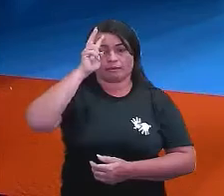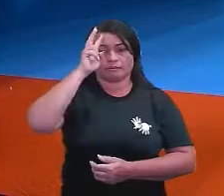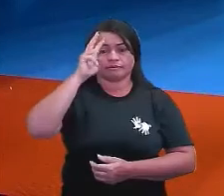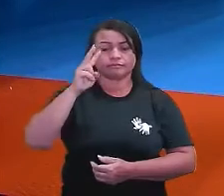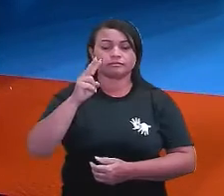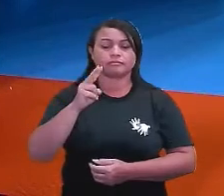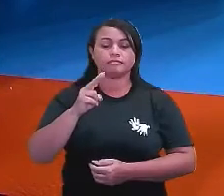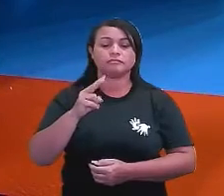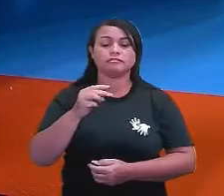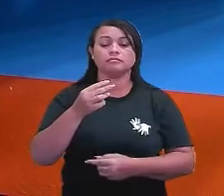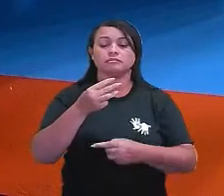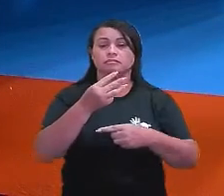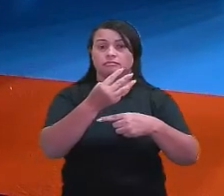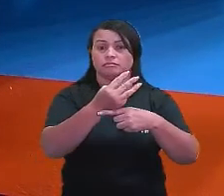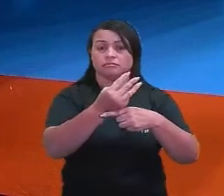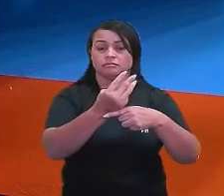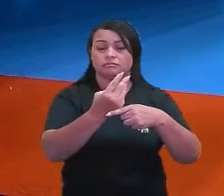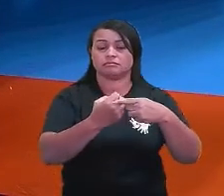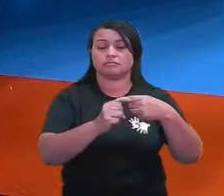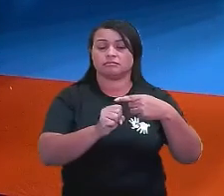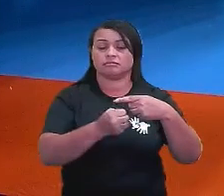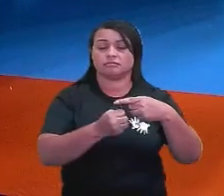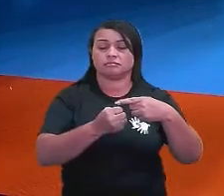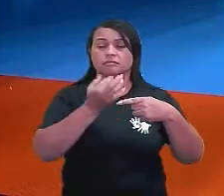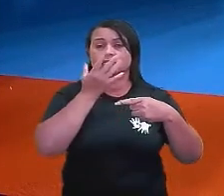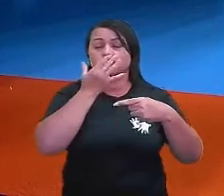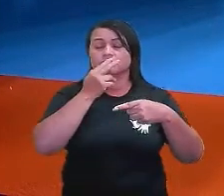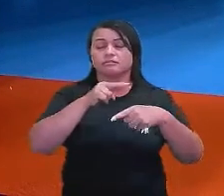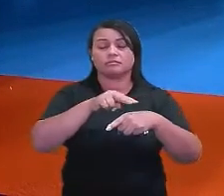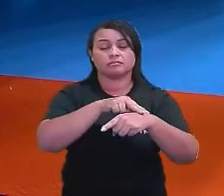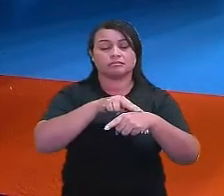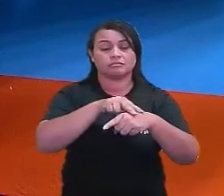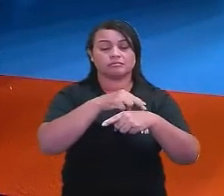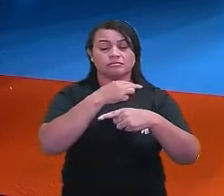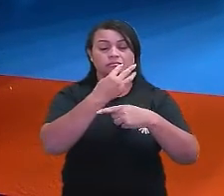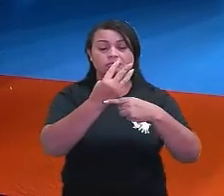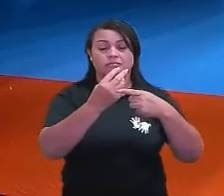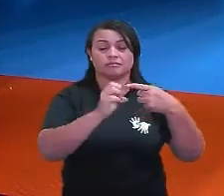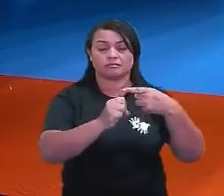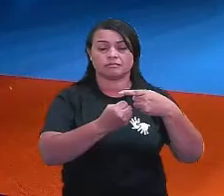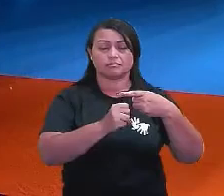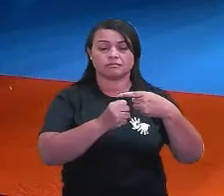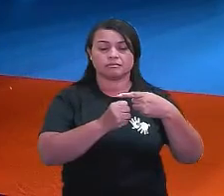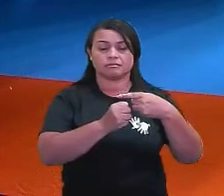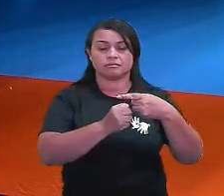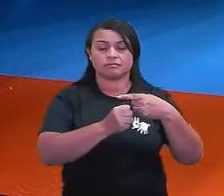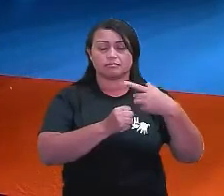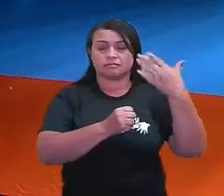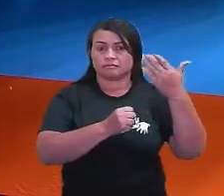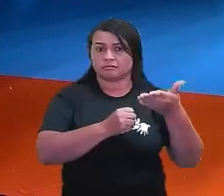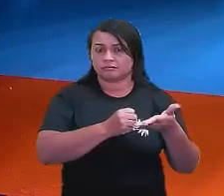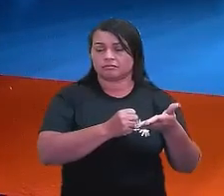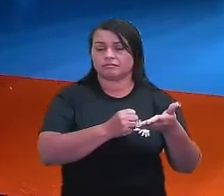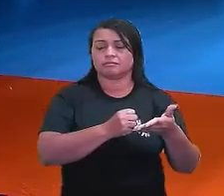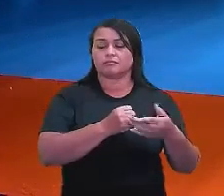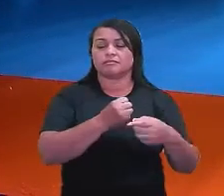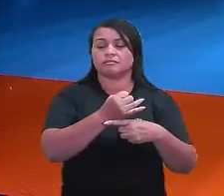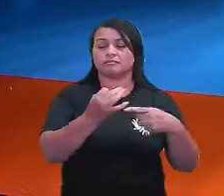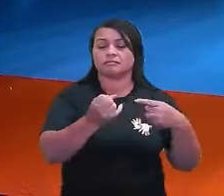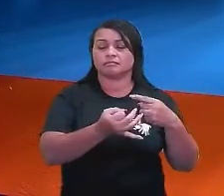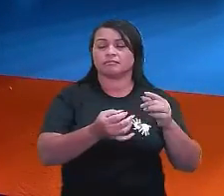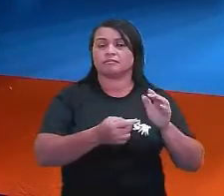fração do verde e boto aqui, tá? Então, ficou 3/8. É a fração que